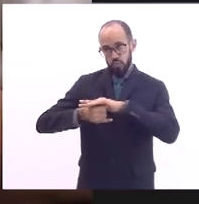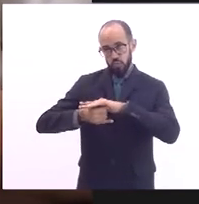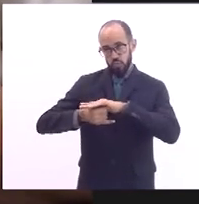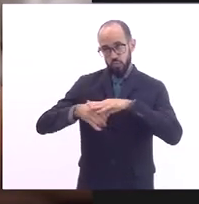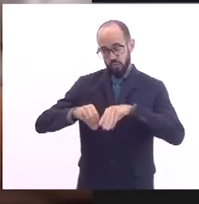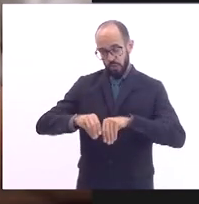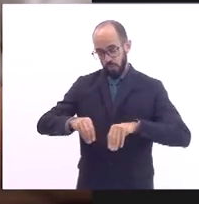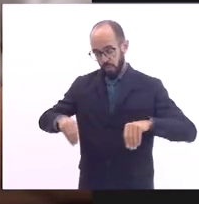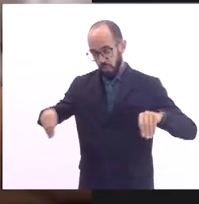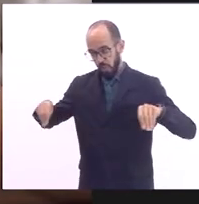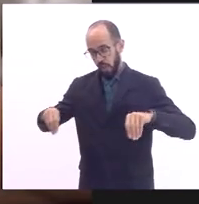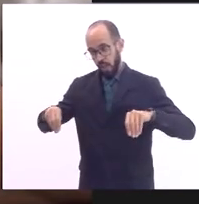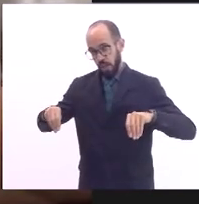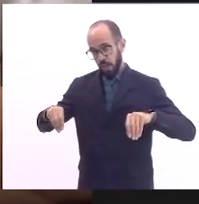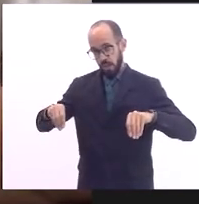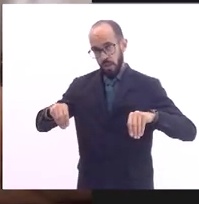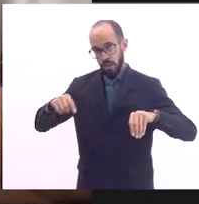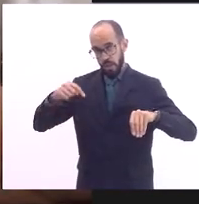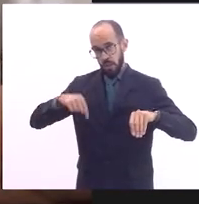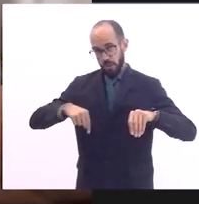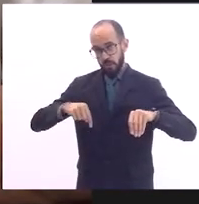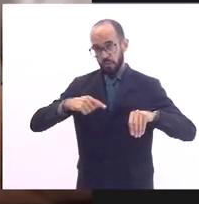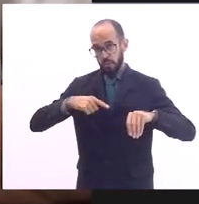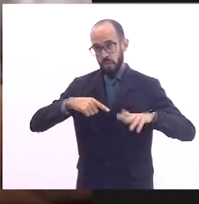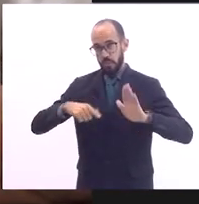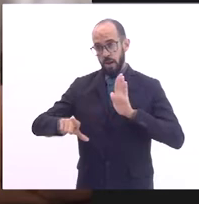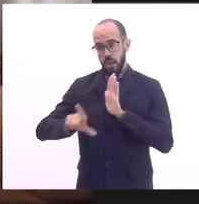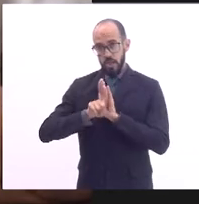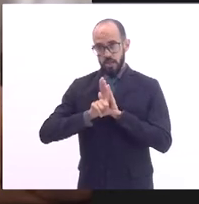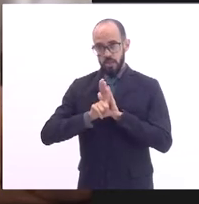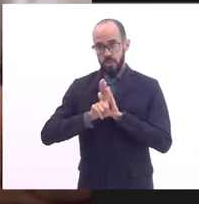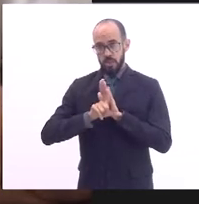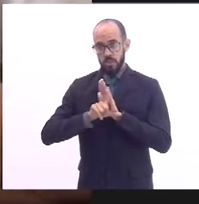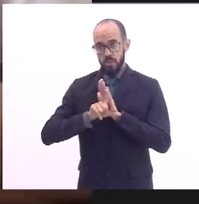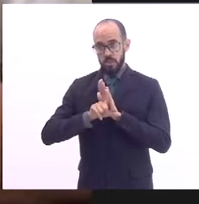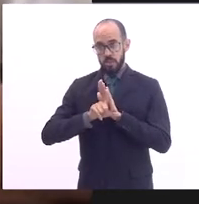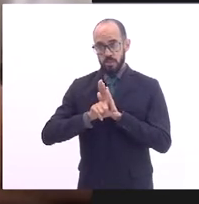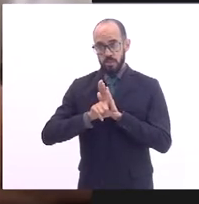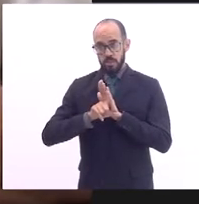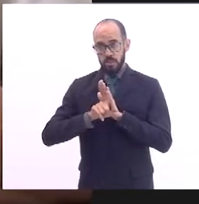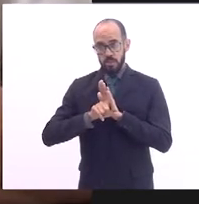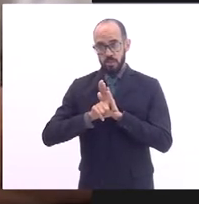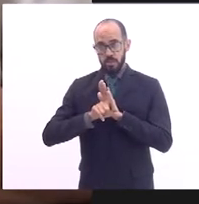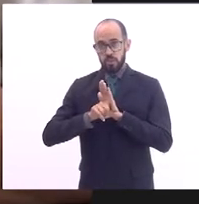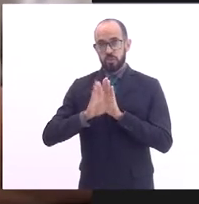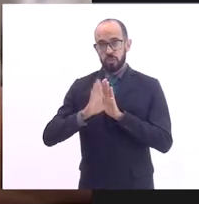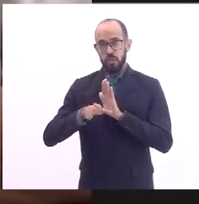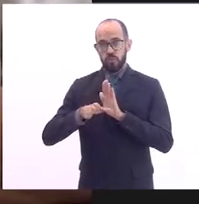o município de Niterói tem uma lei que foi judicializada,